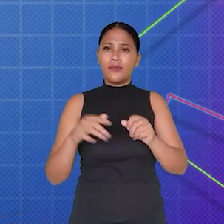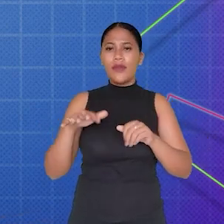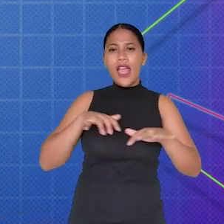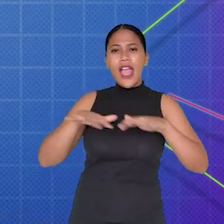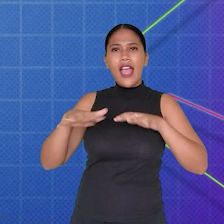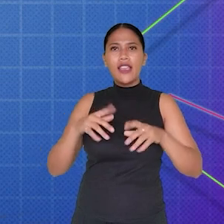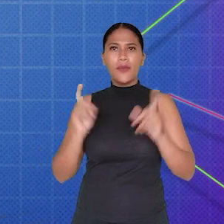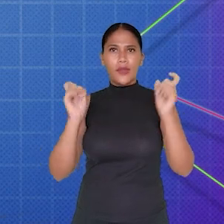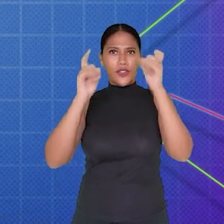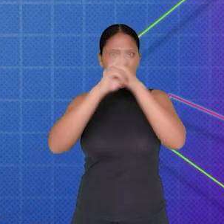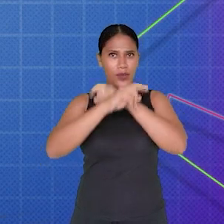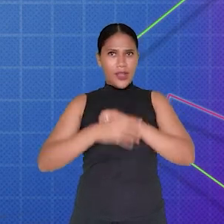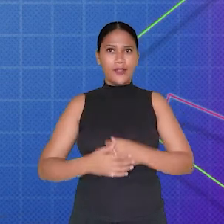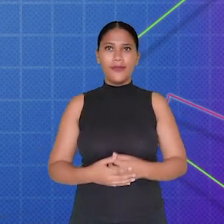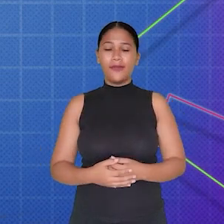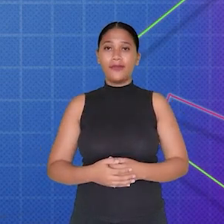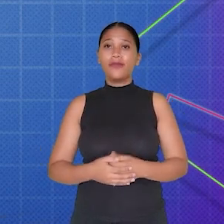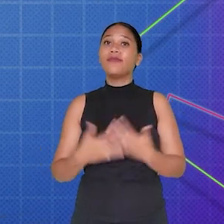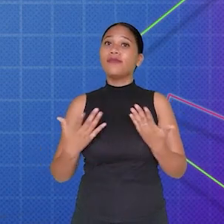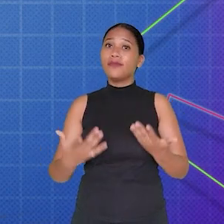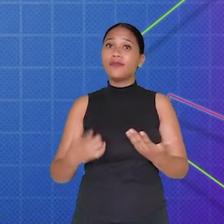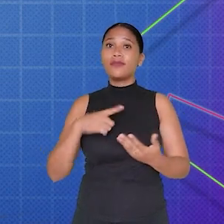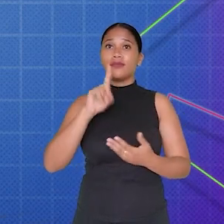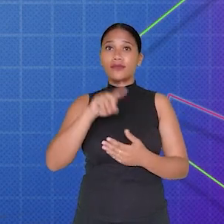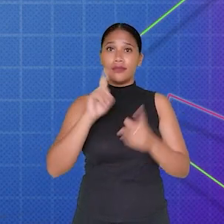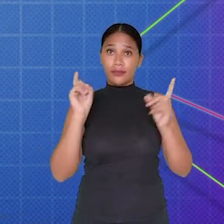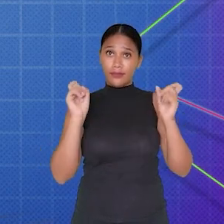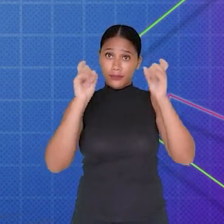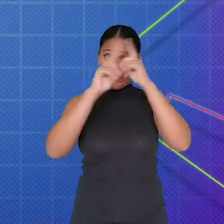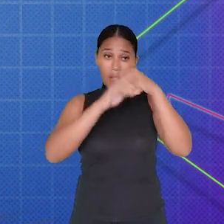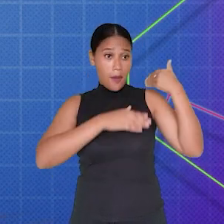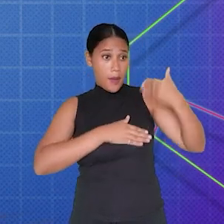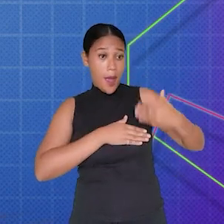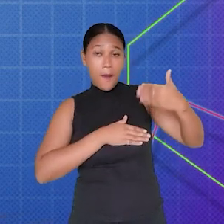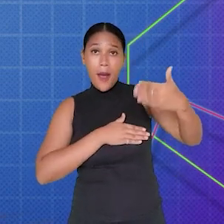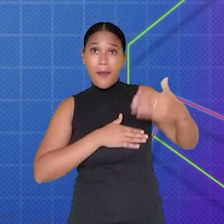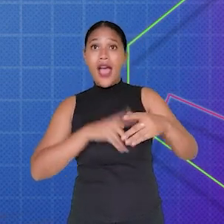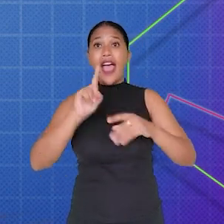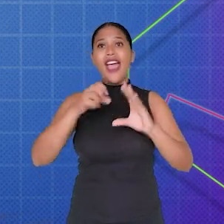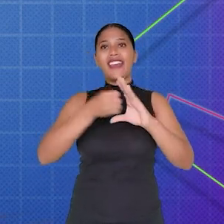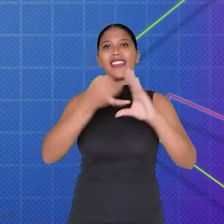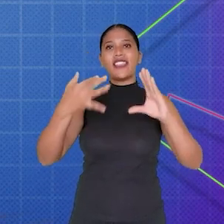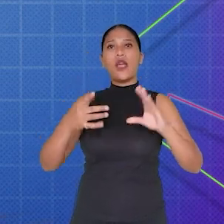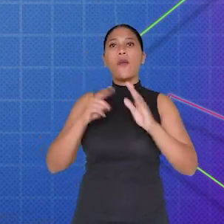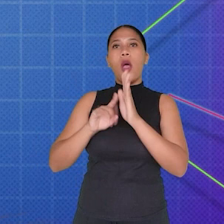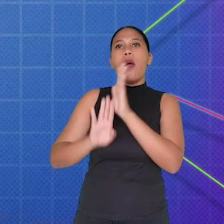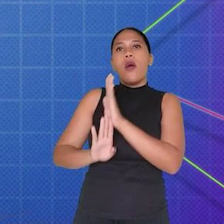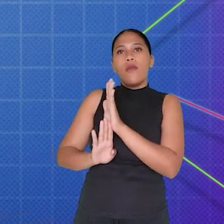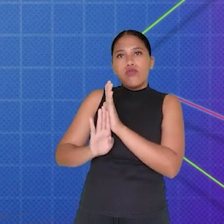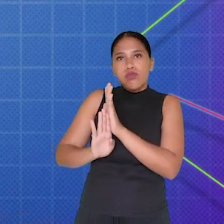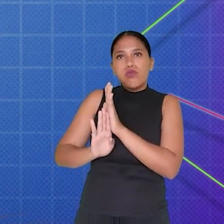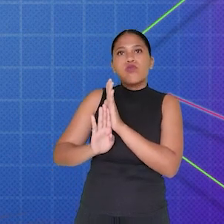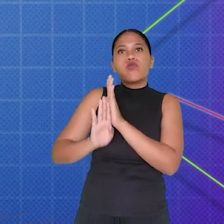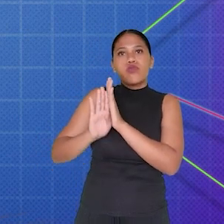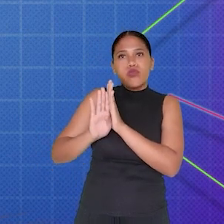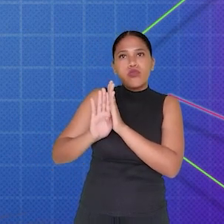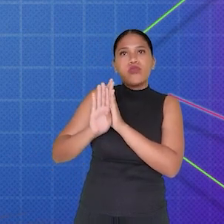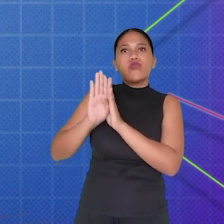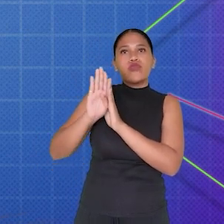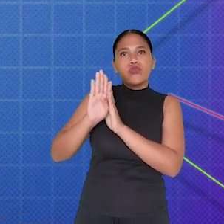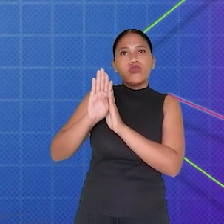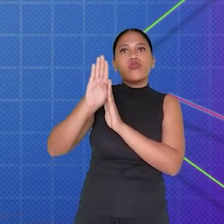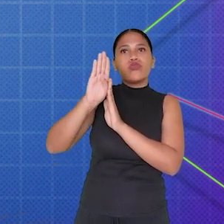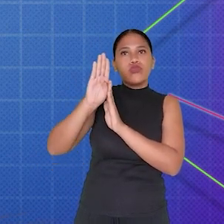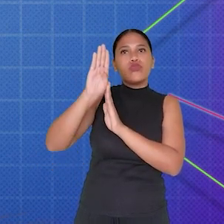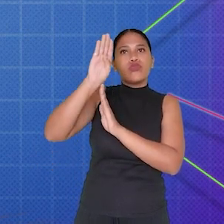abordagem existentes para mecânicas de dificuldades de jogos. A abordagem de dificuldade progressiva é caracterizada pelo aumento gradual da